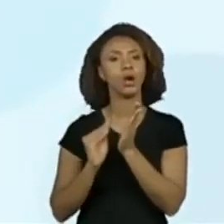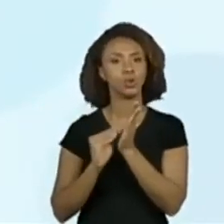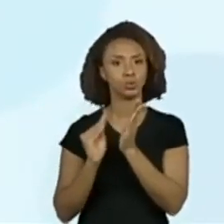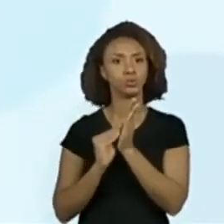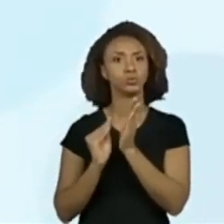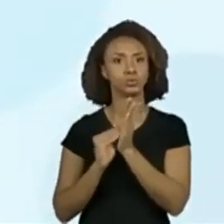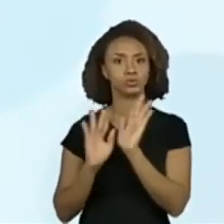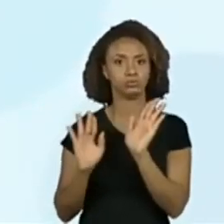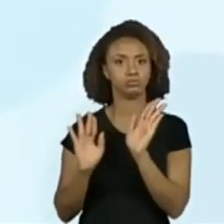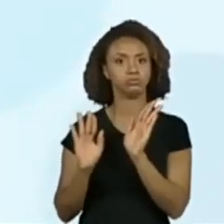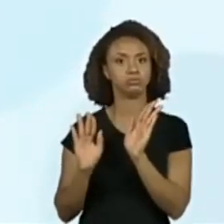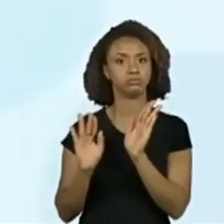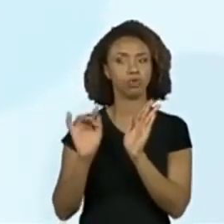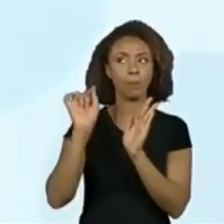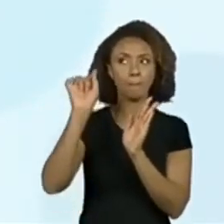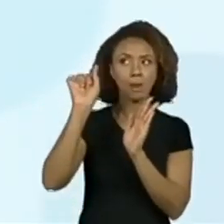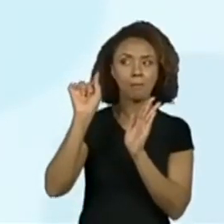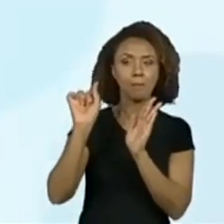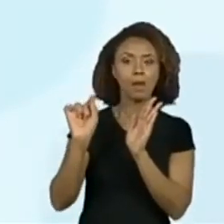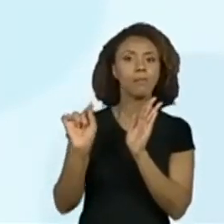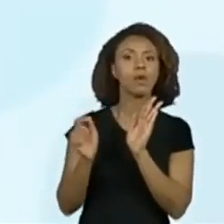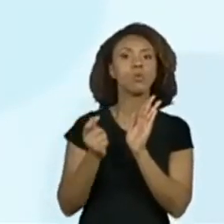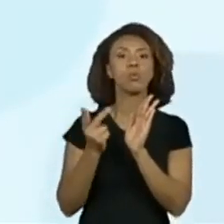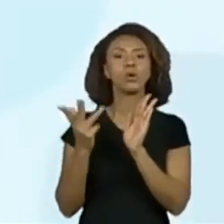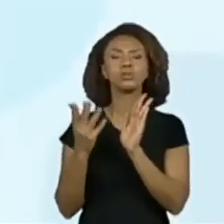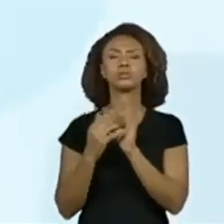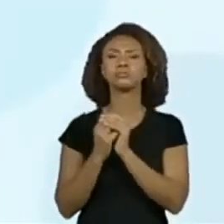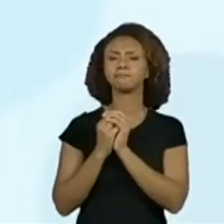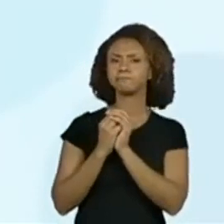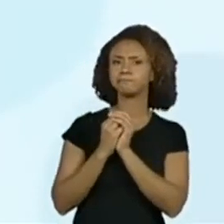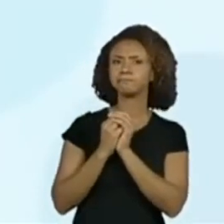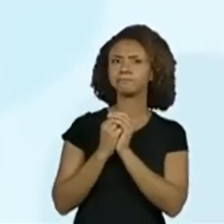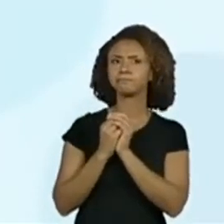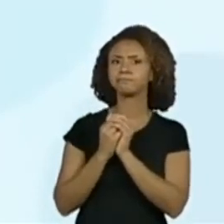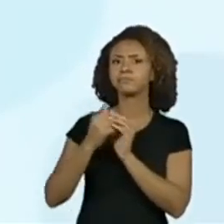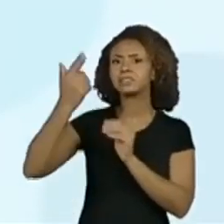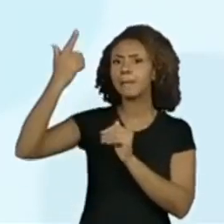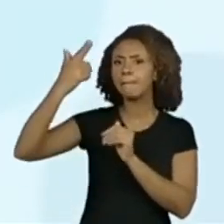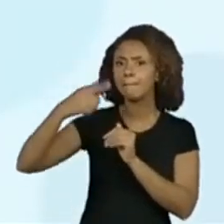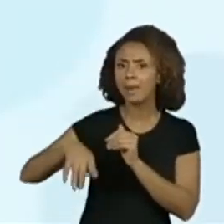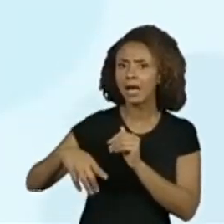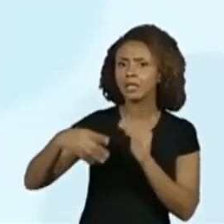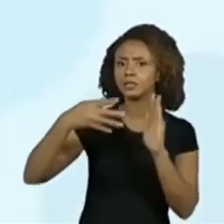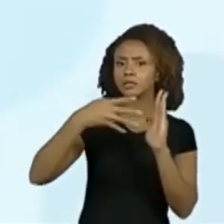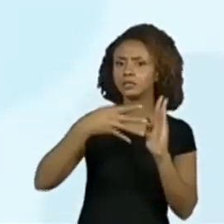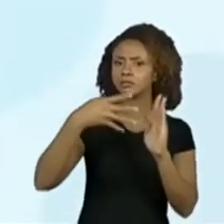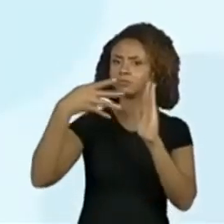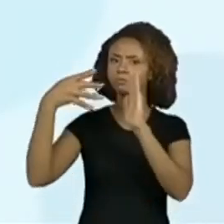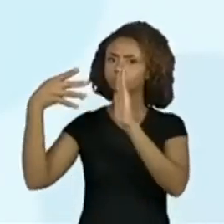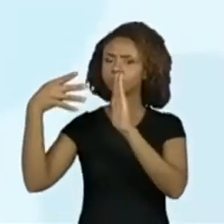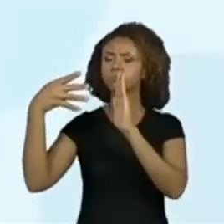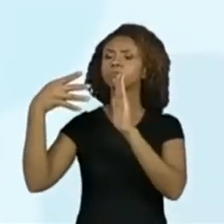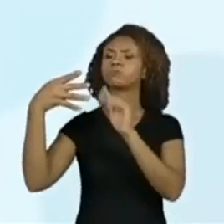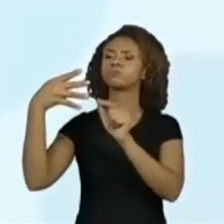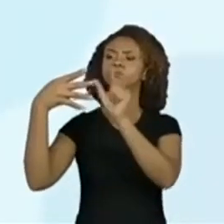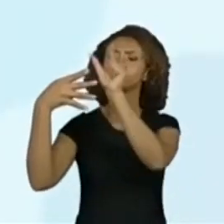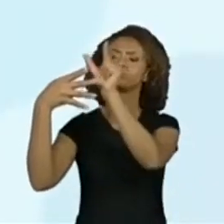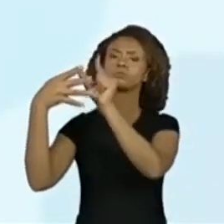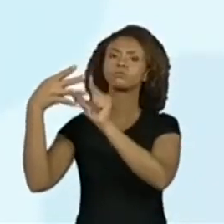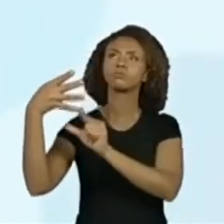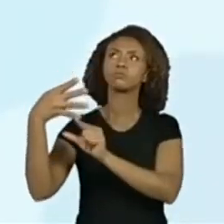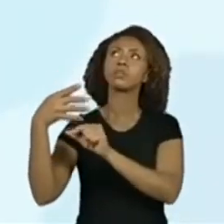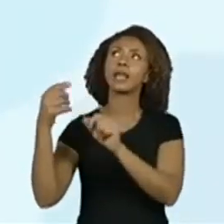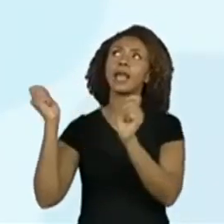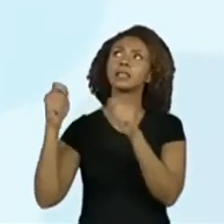faltam contar não é isso Será que nós temos mais uma coluna inteira porque aí ficaria 4 +